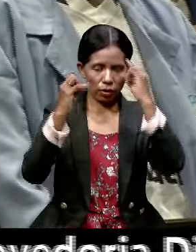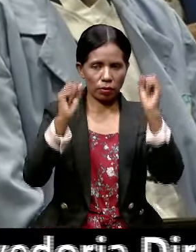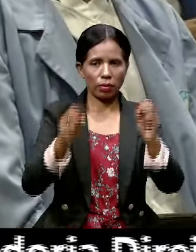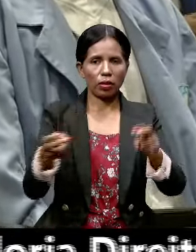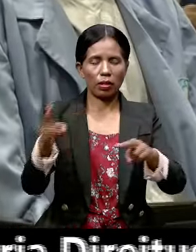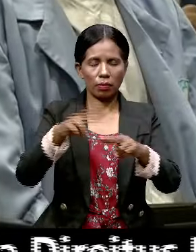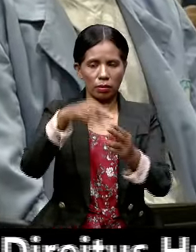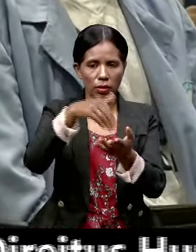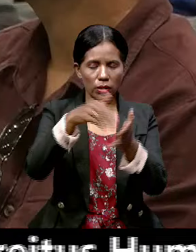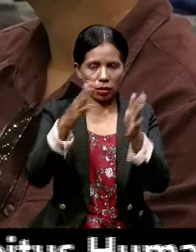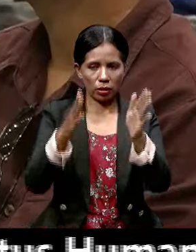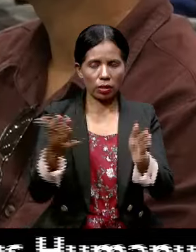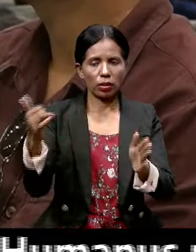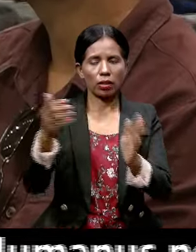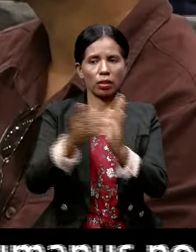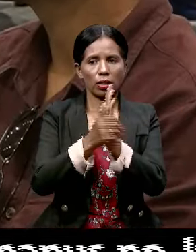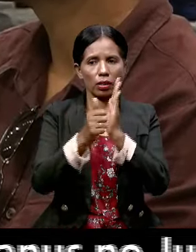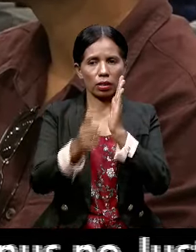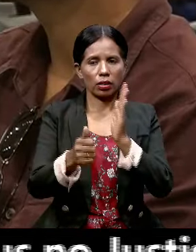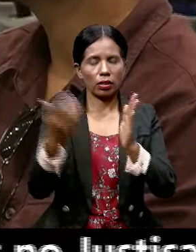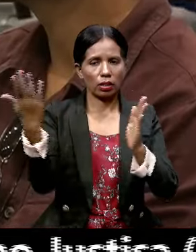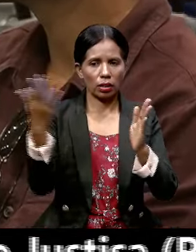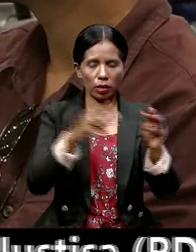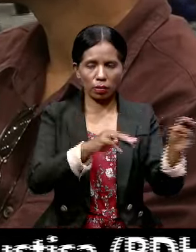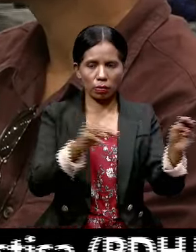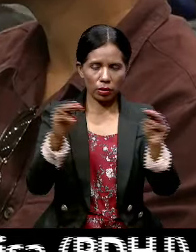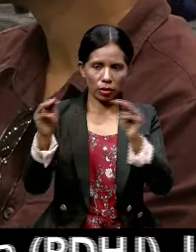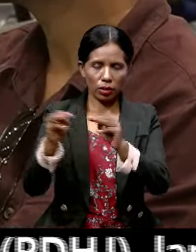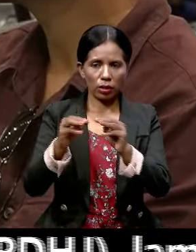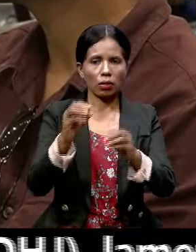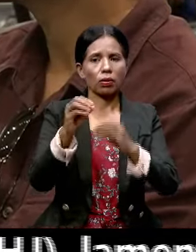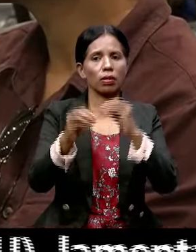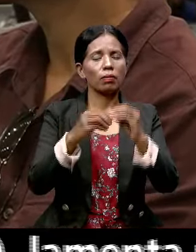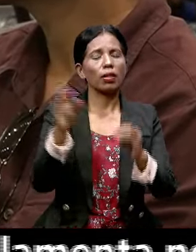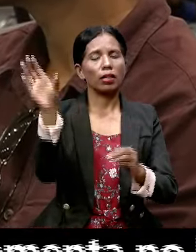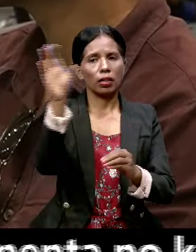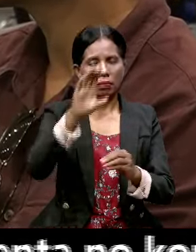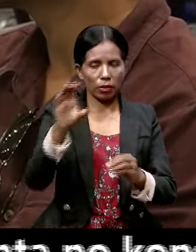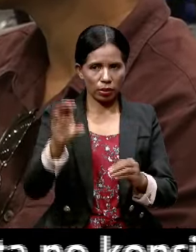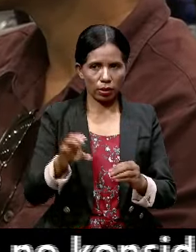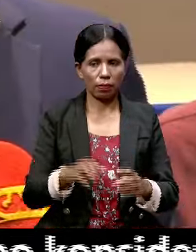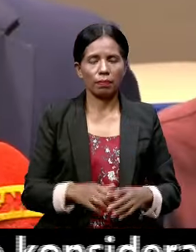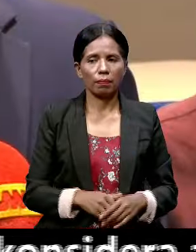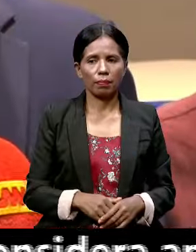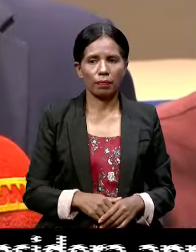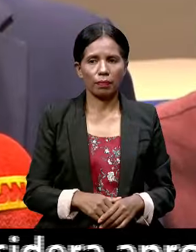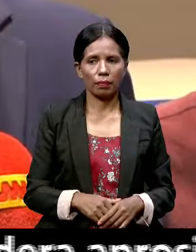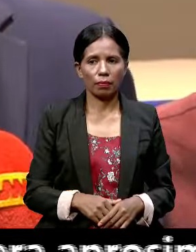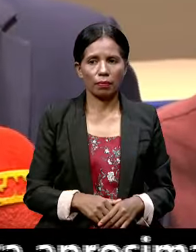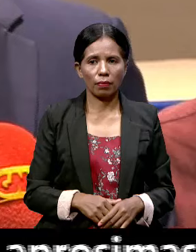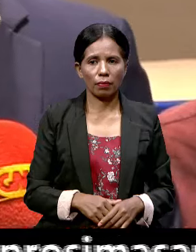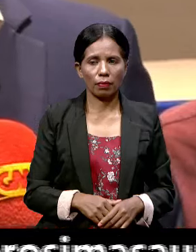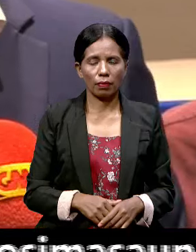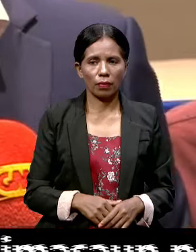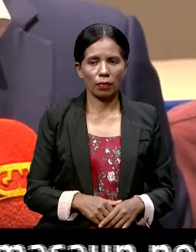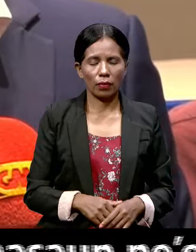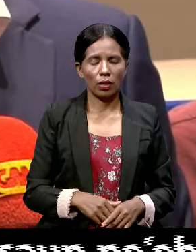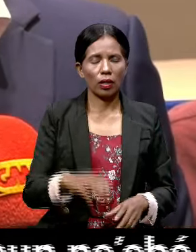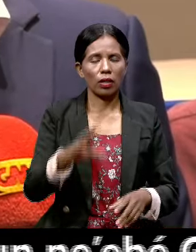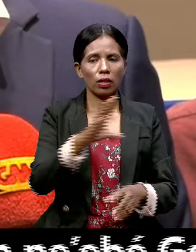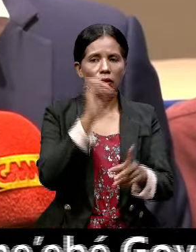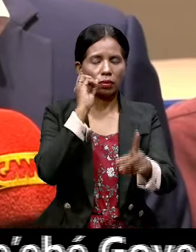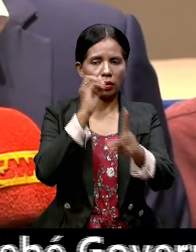aumenta estudantes sirene capacidade e área mudança climática nian. Objetivo of this seminar for us as an jadi objektif ne